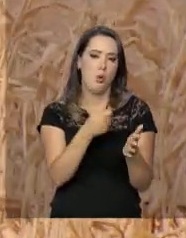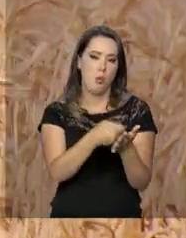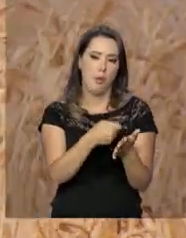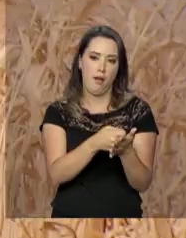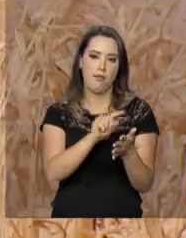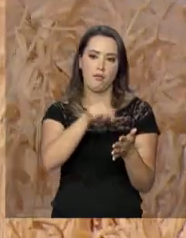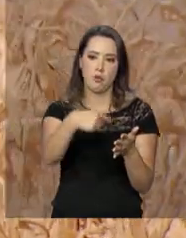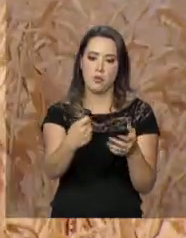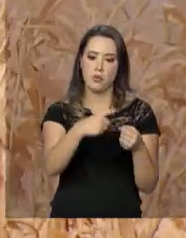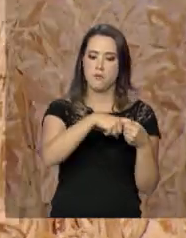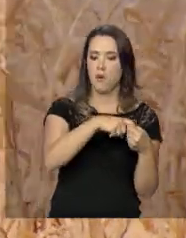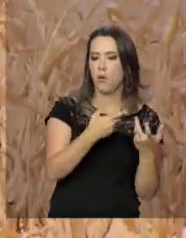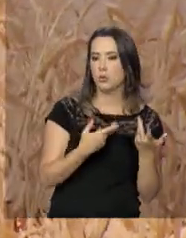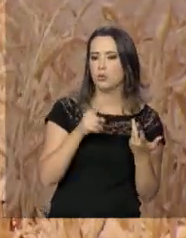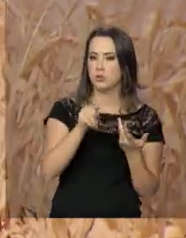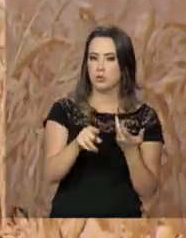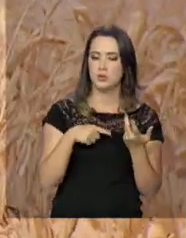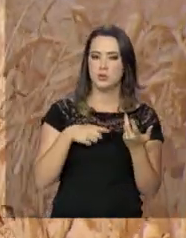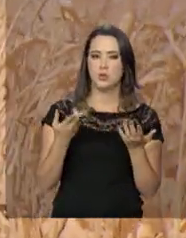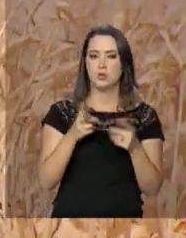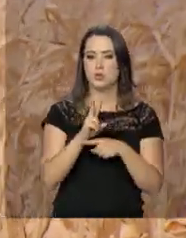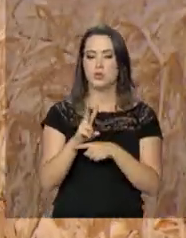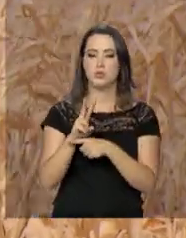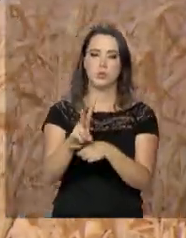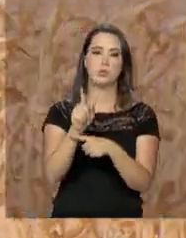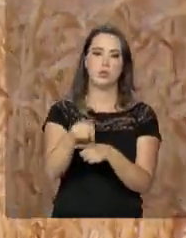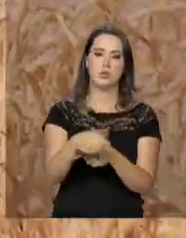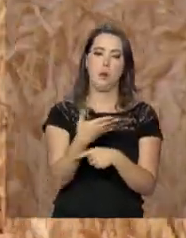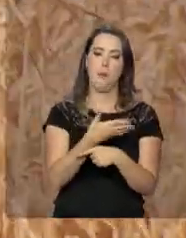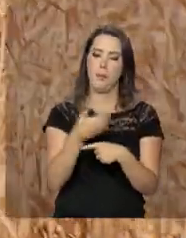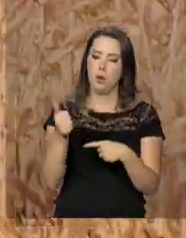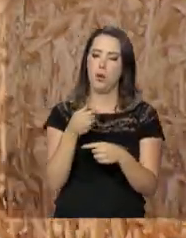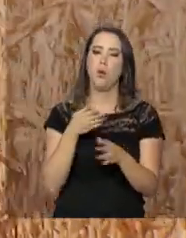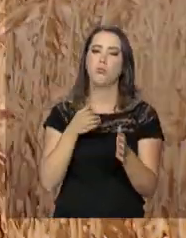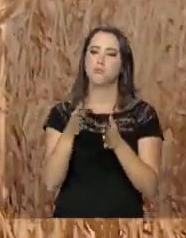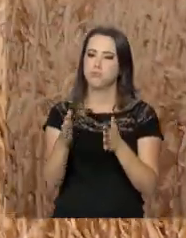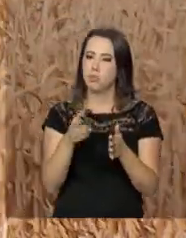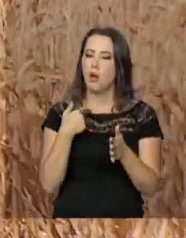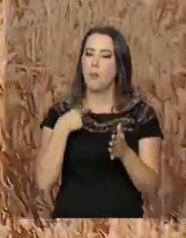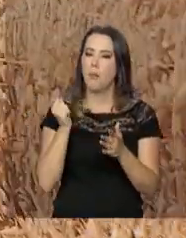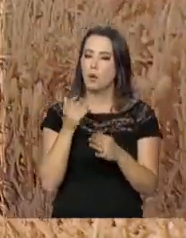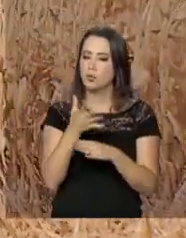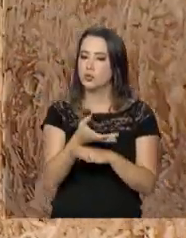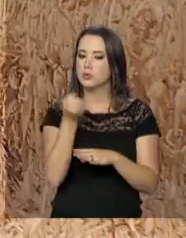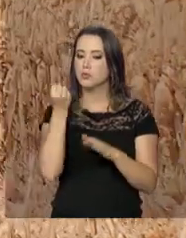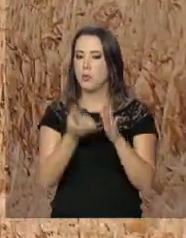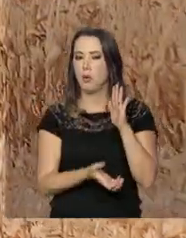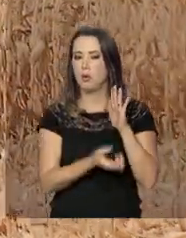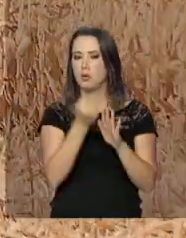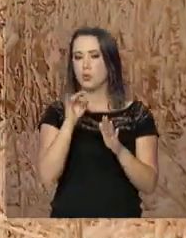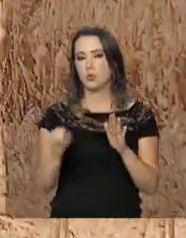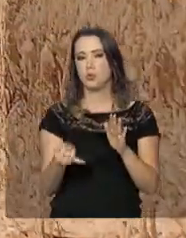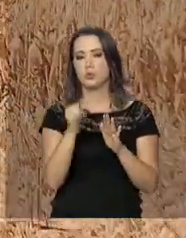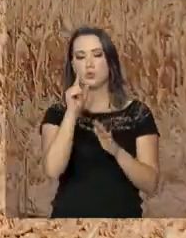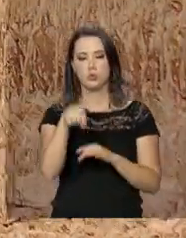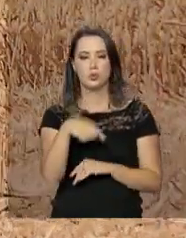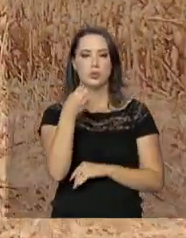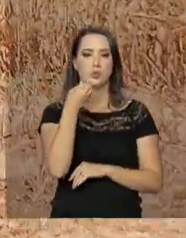crédito. Hoje eu acho que está um pouquinho mais acessível, os juros a longo prazo eu acho que